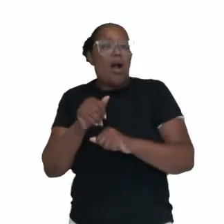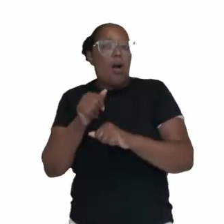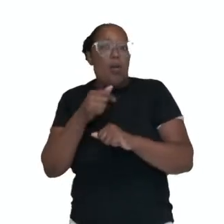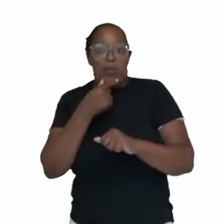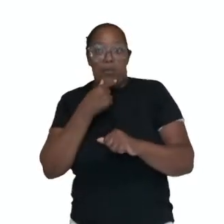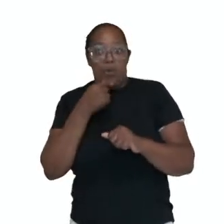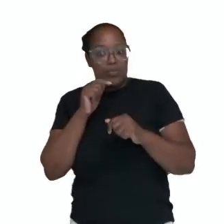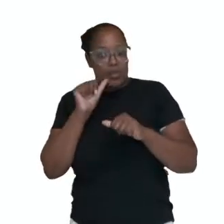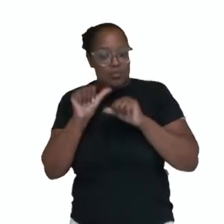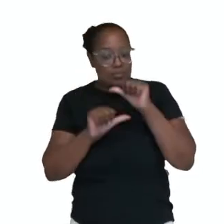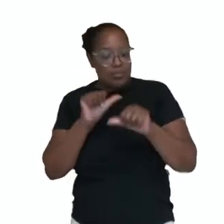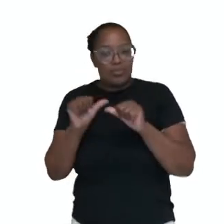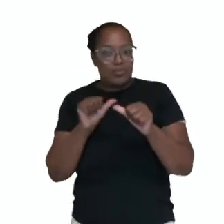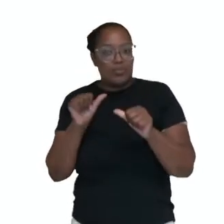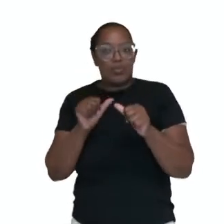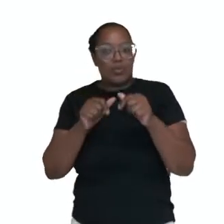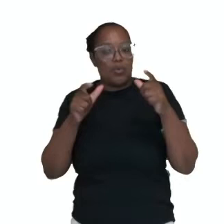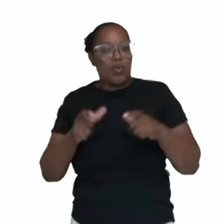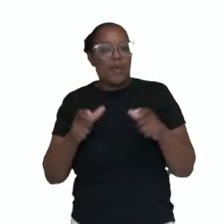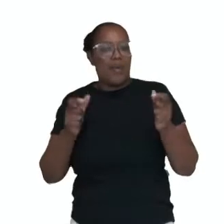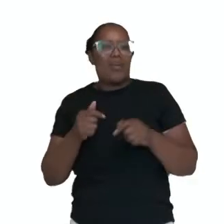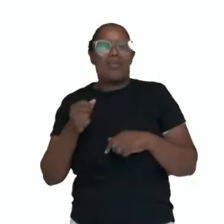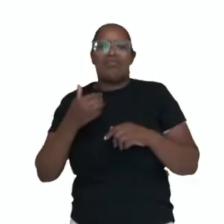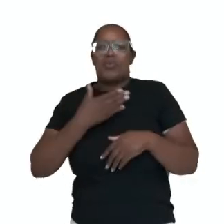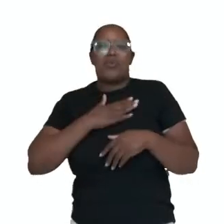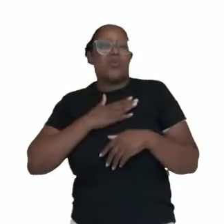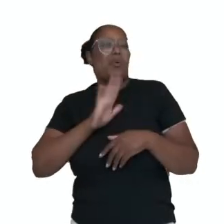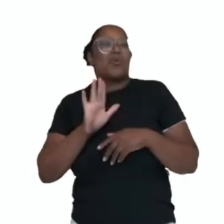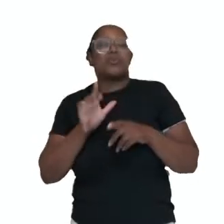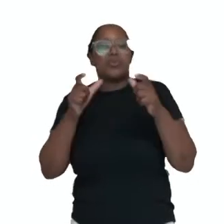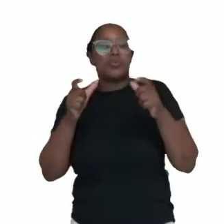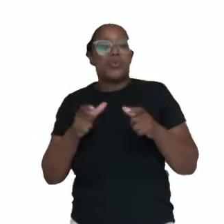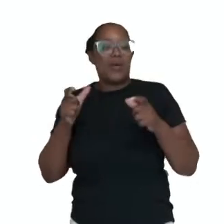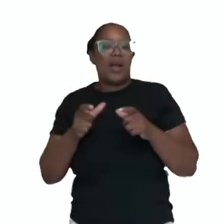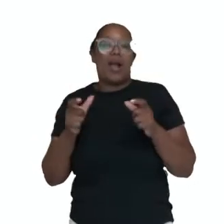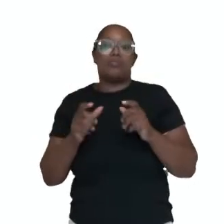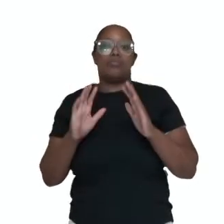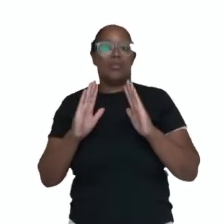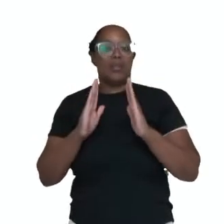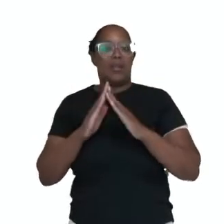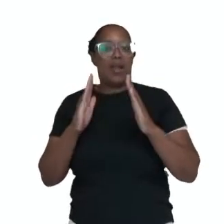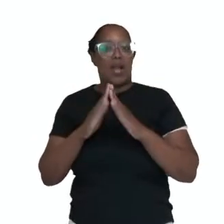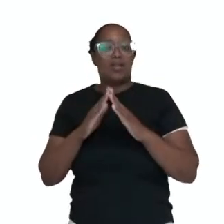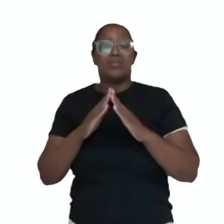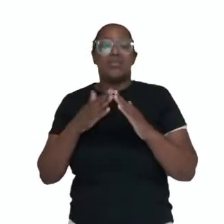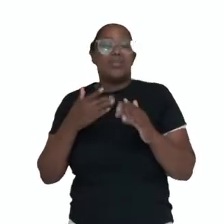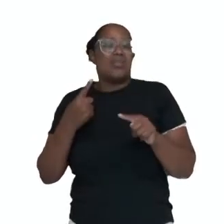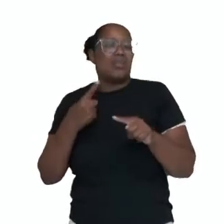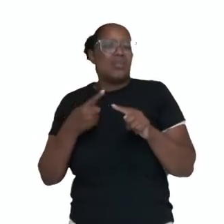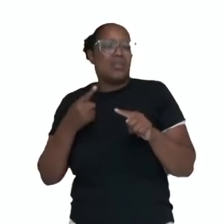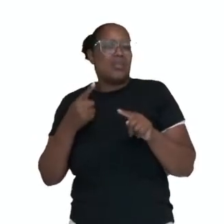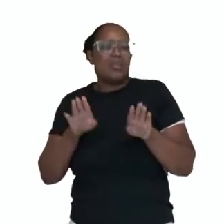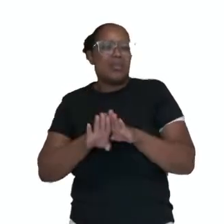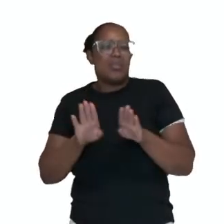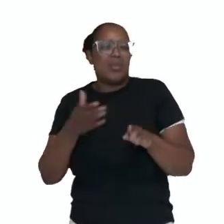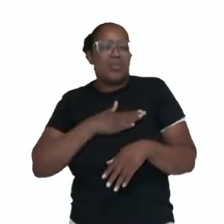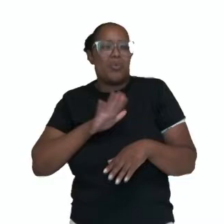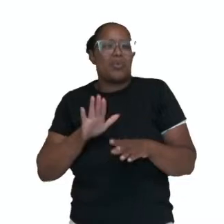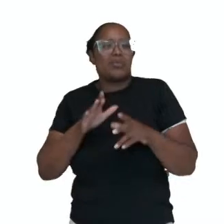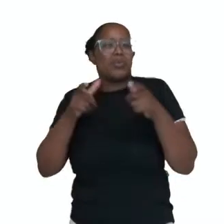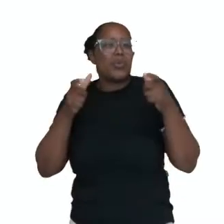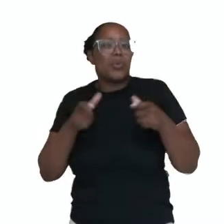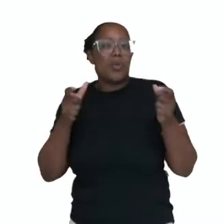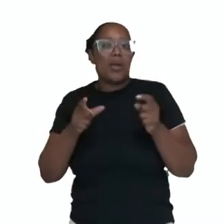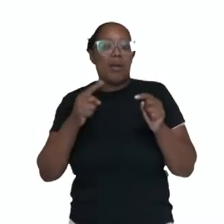me agrada o lugar de onde eu venho e não me agrada o lugar para onde eu vou. Por que olho a troca